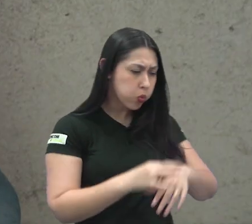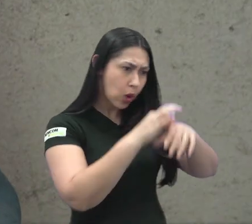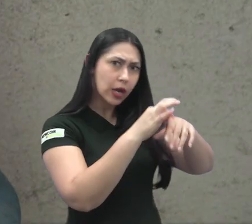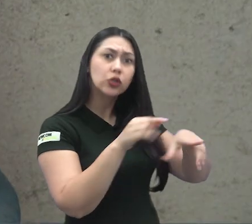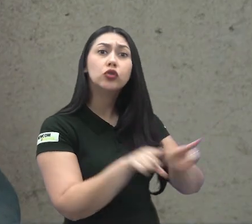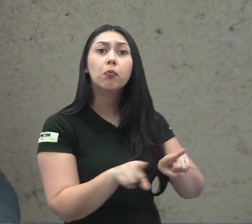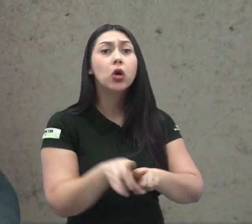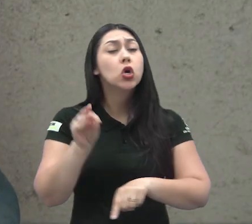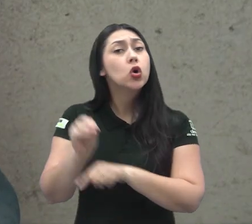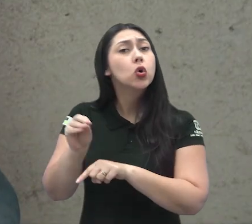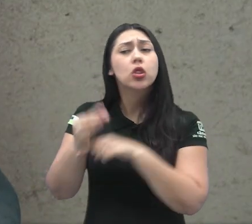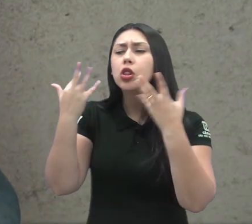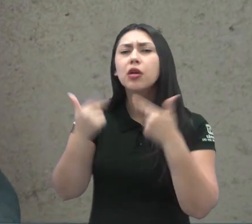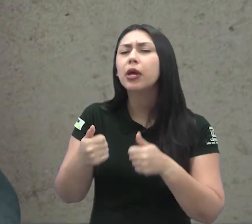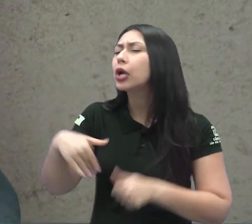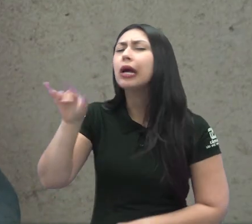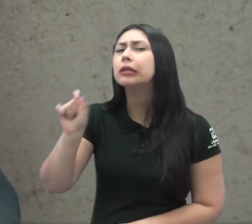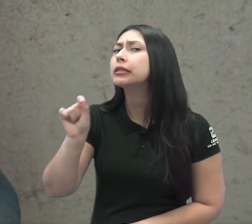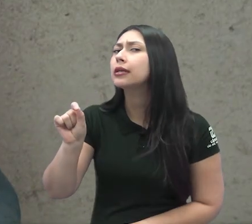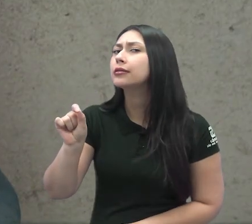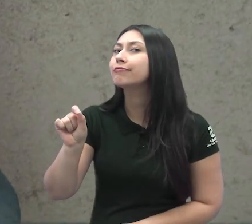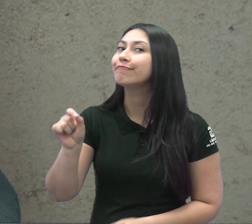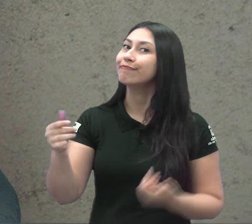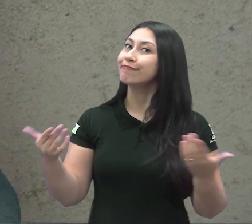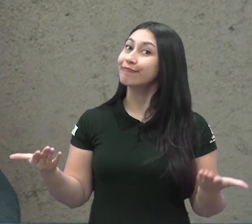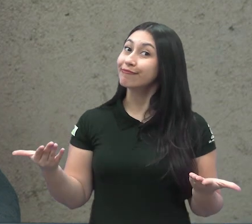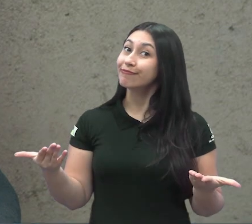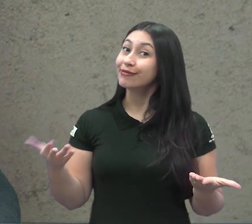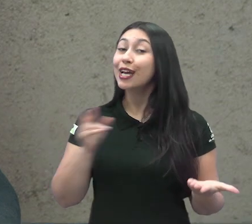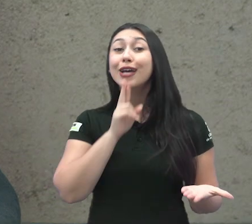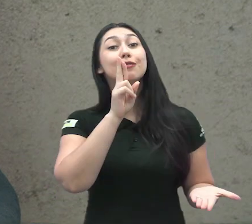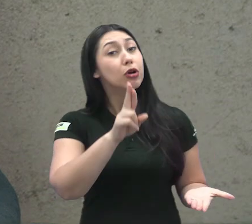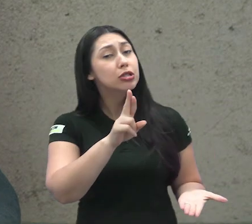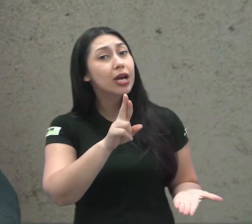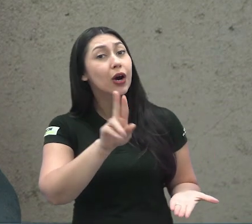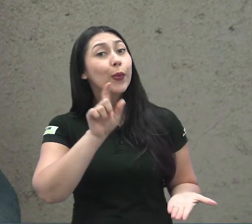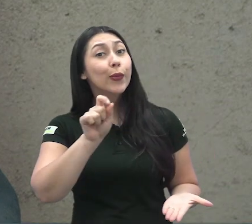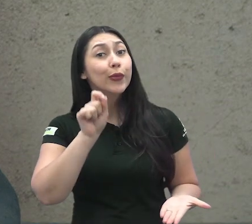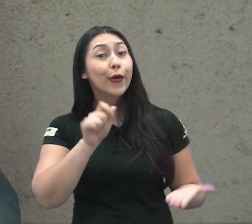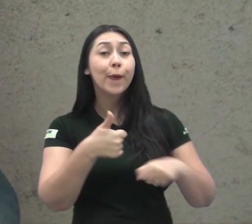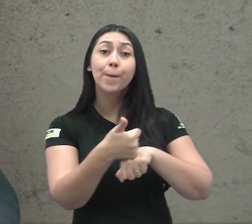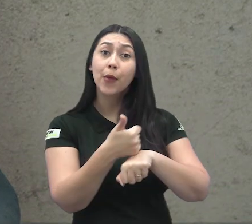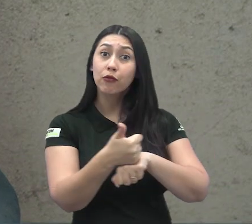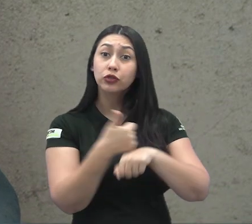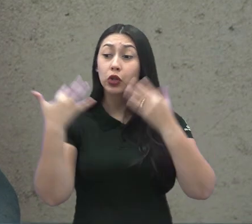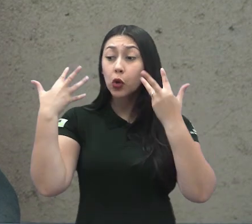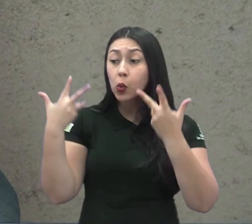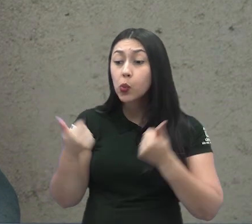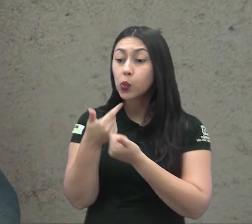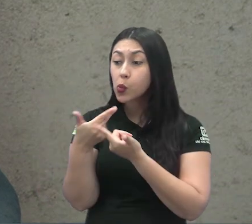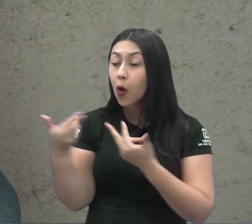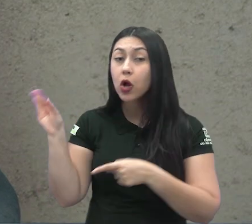do bem-estar dos animais no campo? A resposta pode surpreender e é o zootecnista, viu, gente? Uma